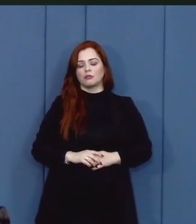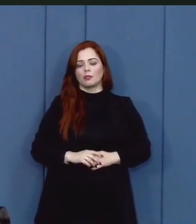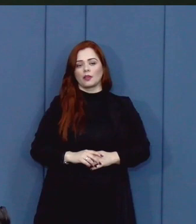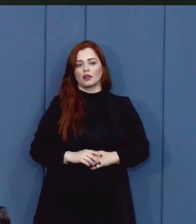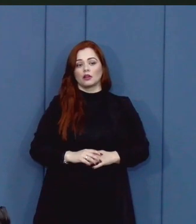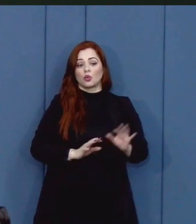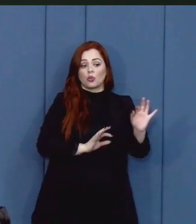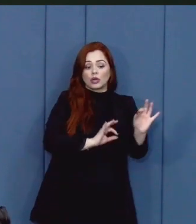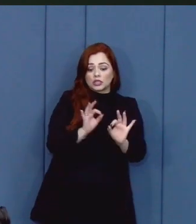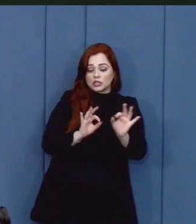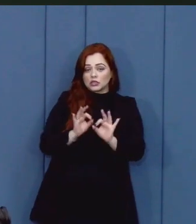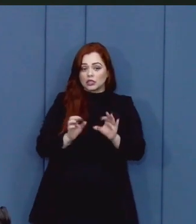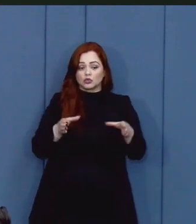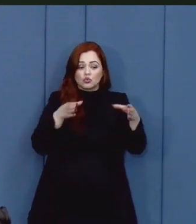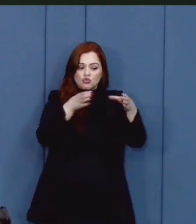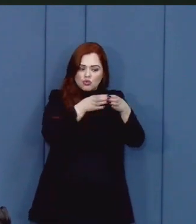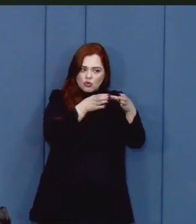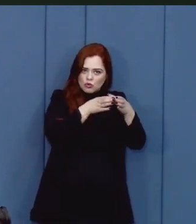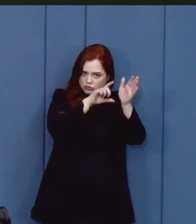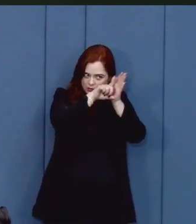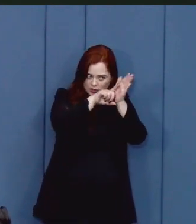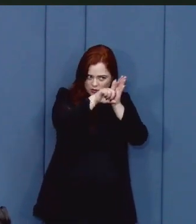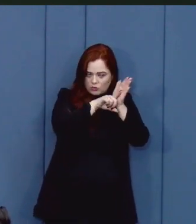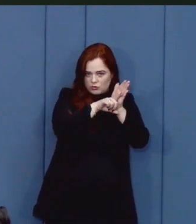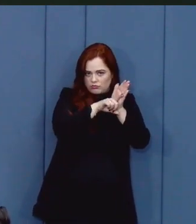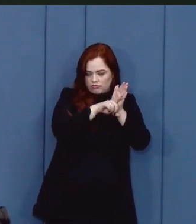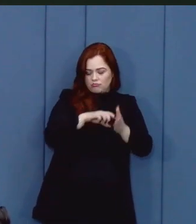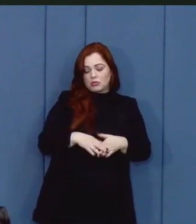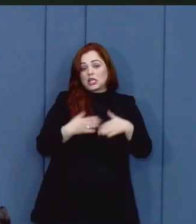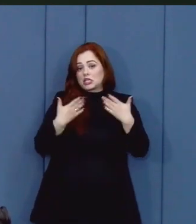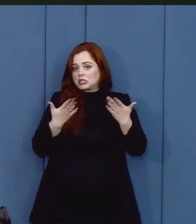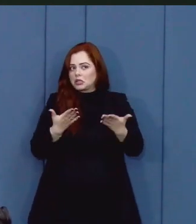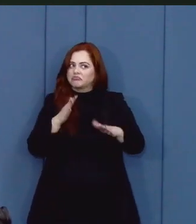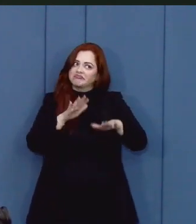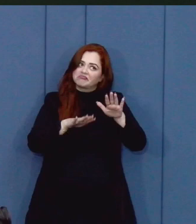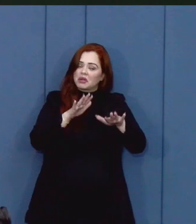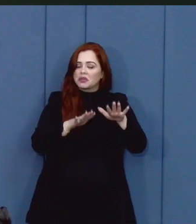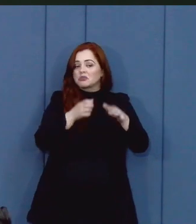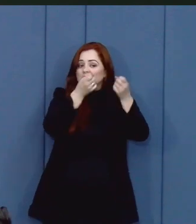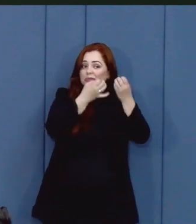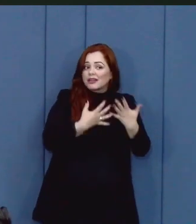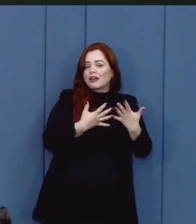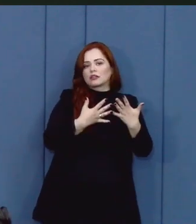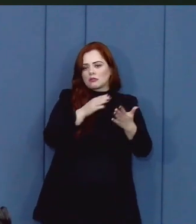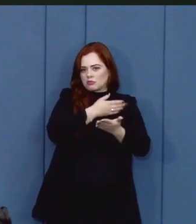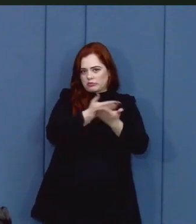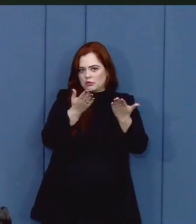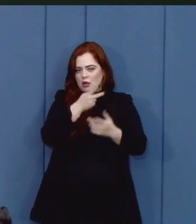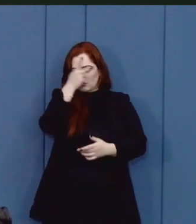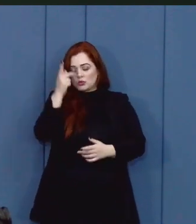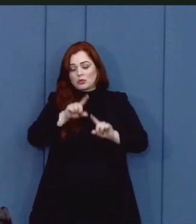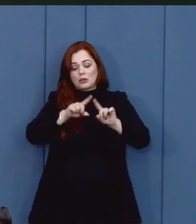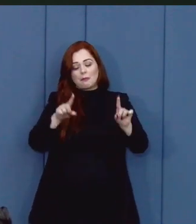conduzida no âmbito do grupo de peritos. Então, isso talvez não esteja claro para todo mundo, mas é assim que